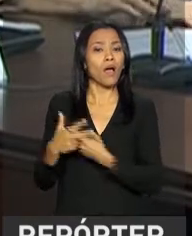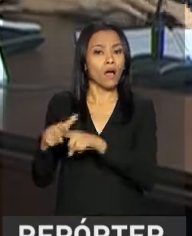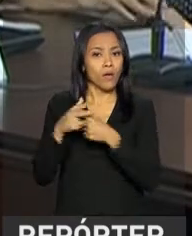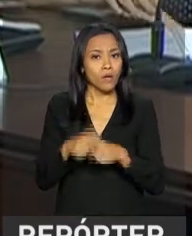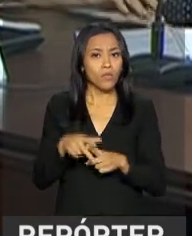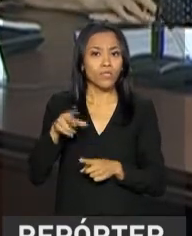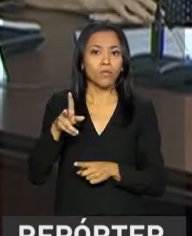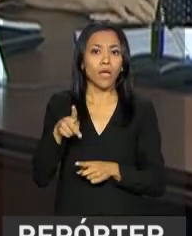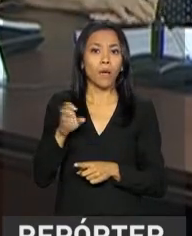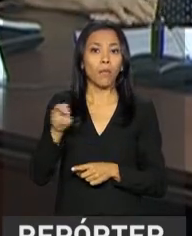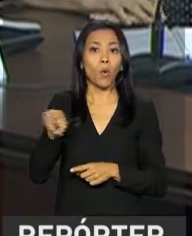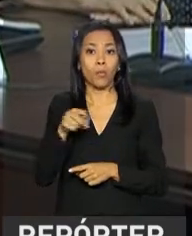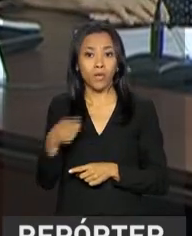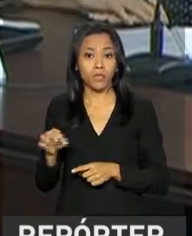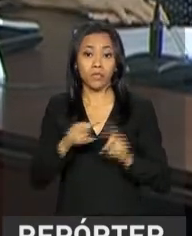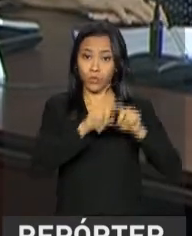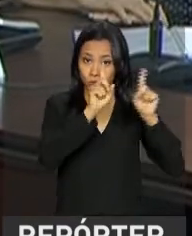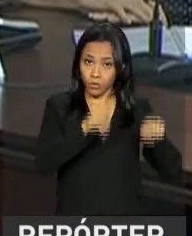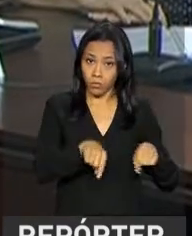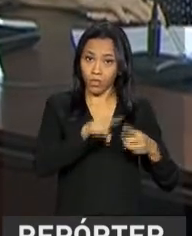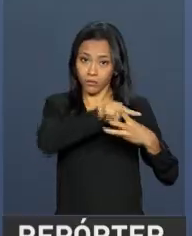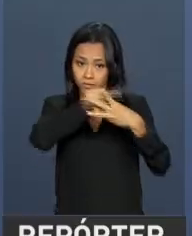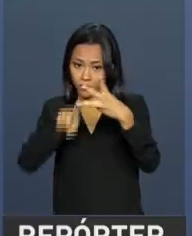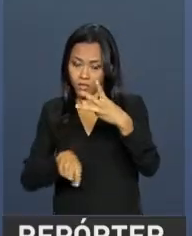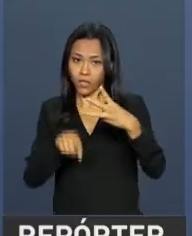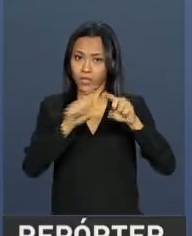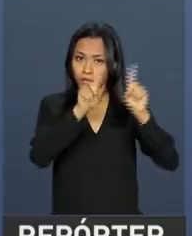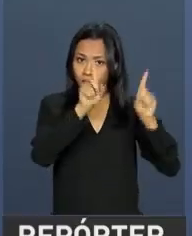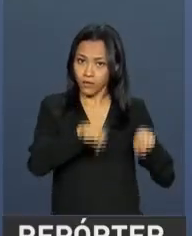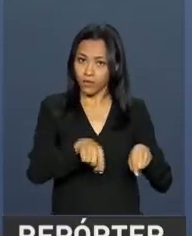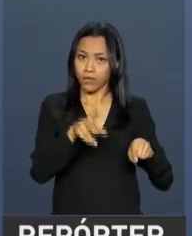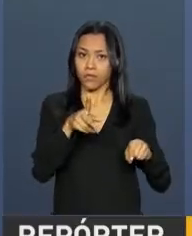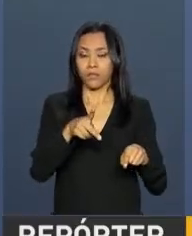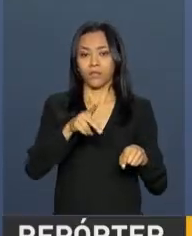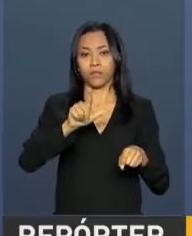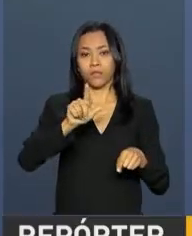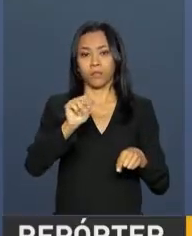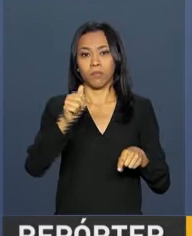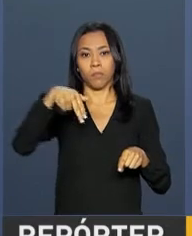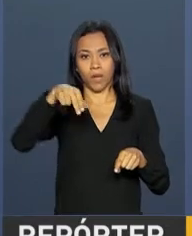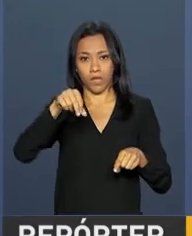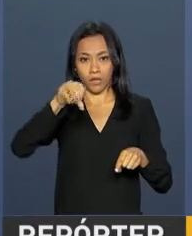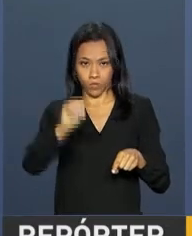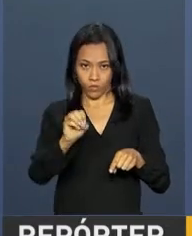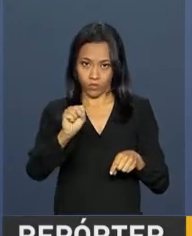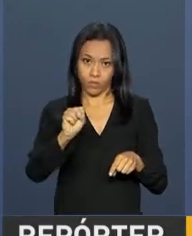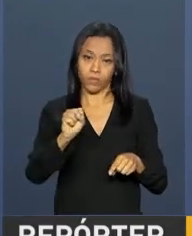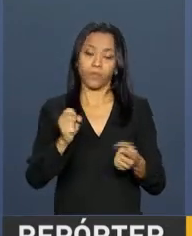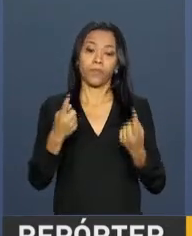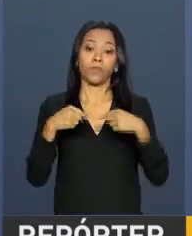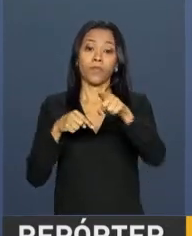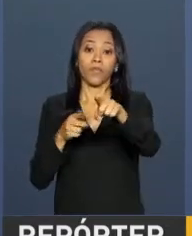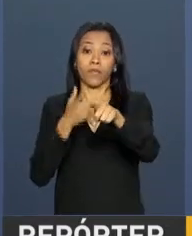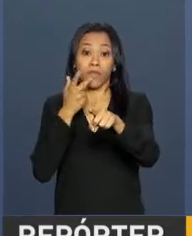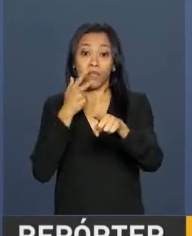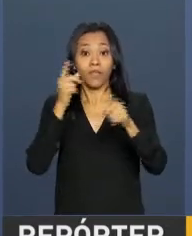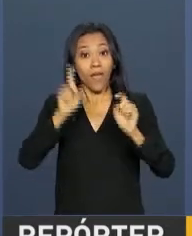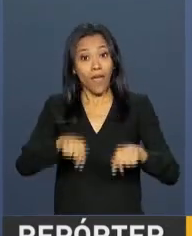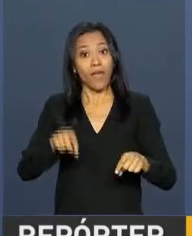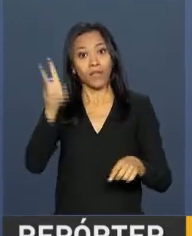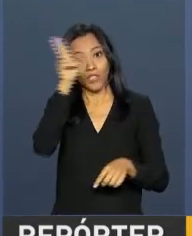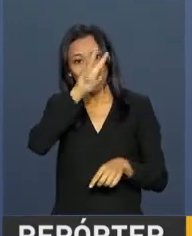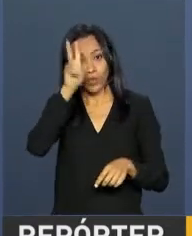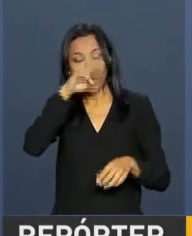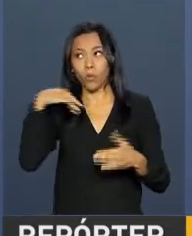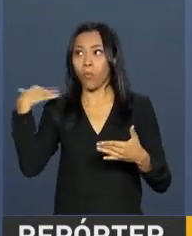bresser verão e collor 2 é um processo histórico é que busca virar uma página